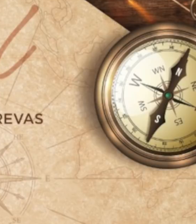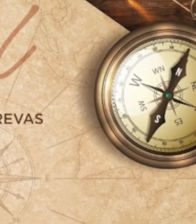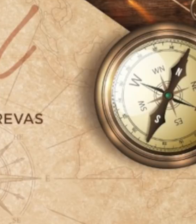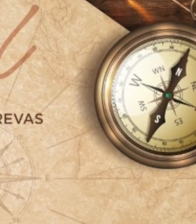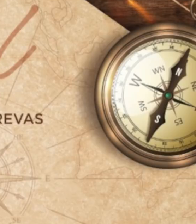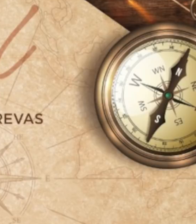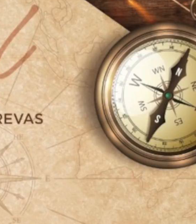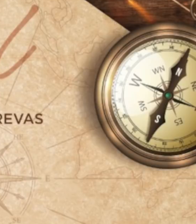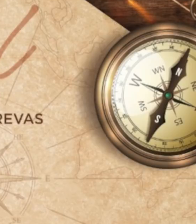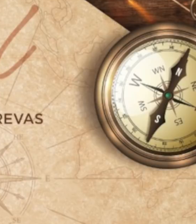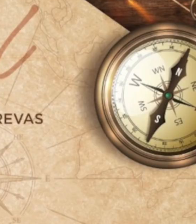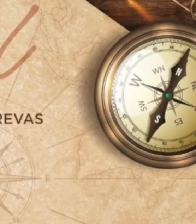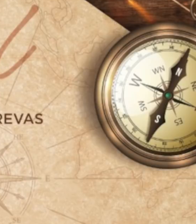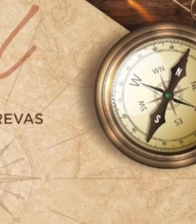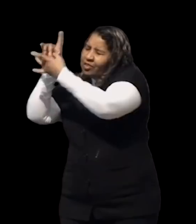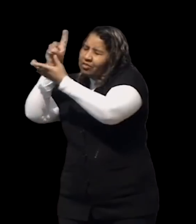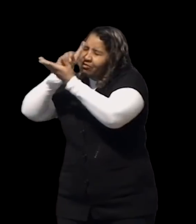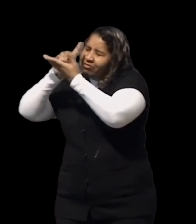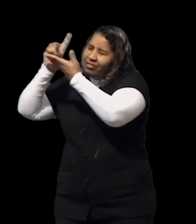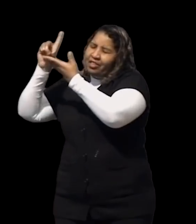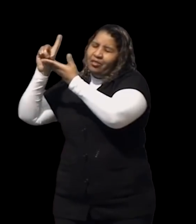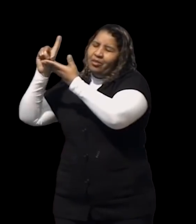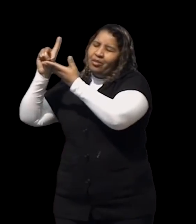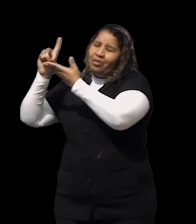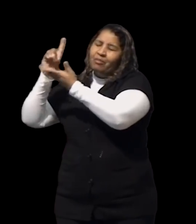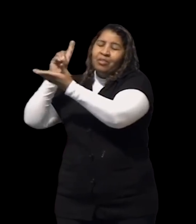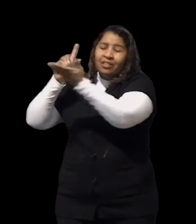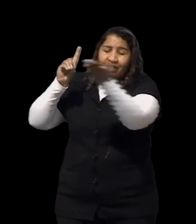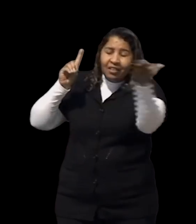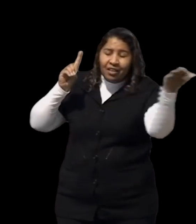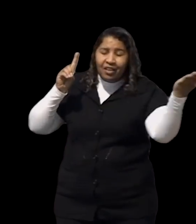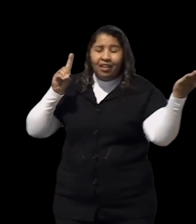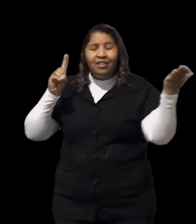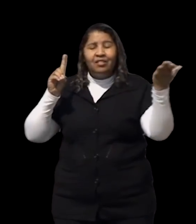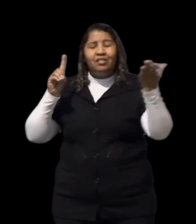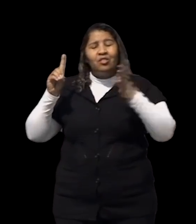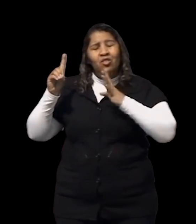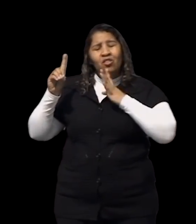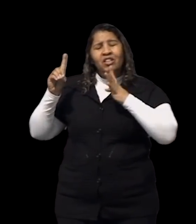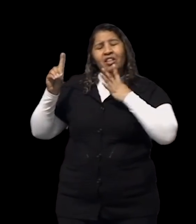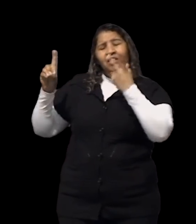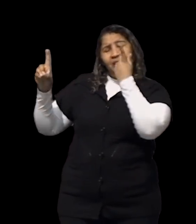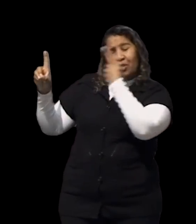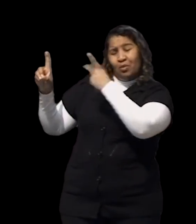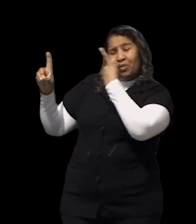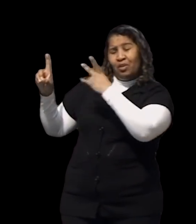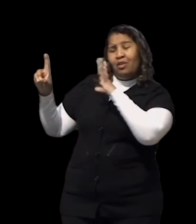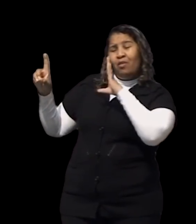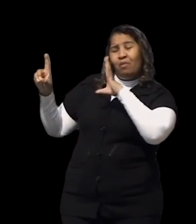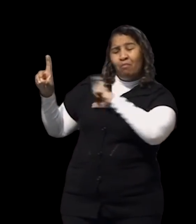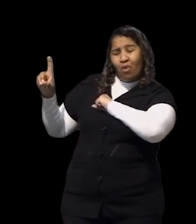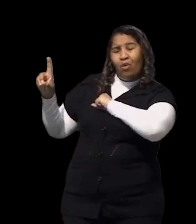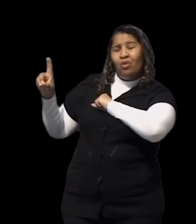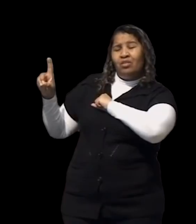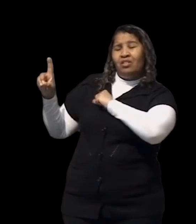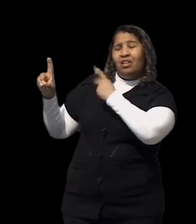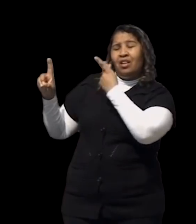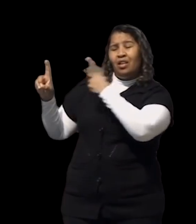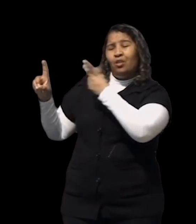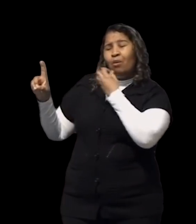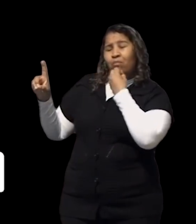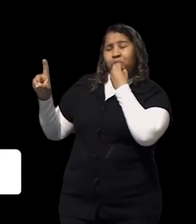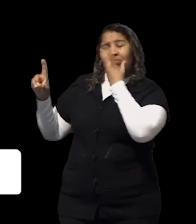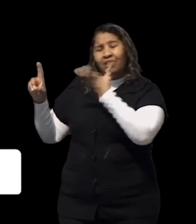para que eles conheçam o tamanho do teu amor da tua bondade da tua misericórdia e do teu favor